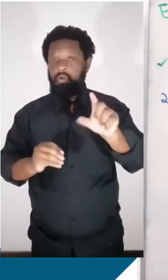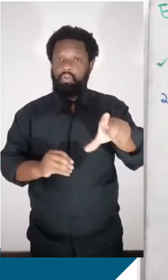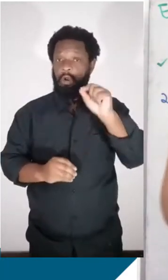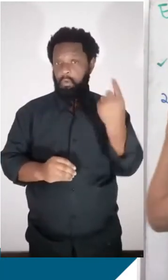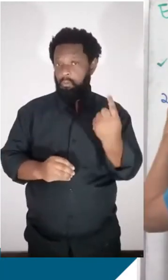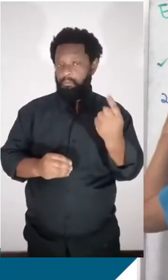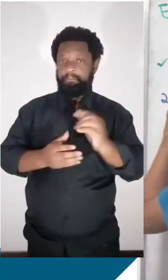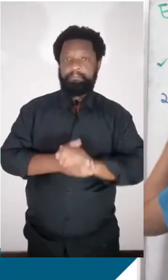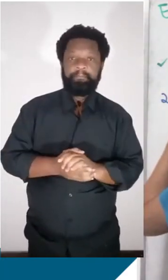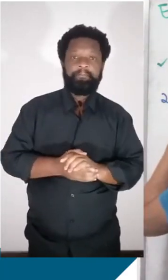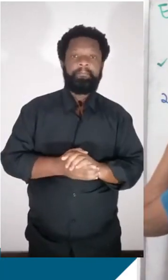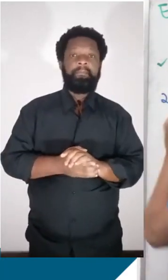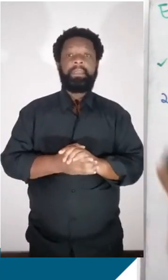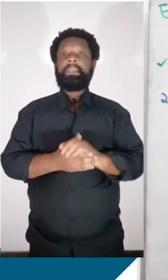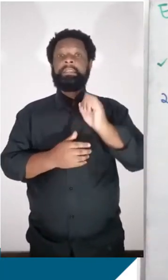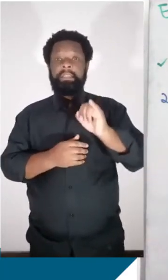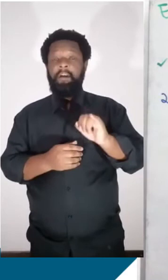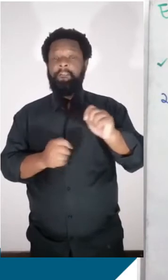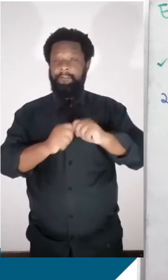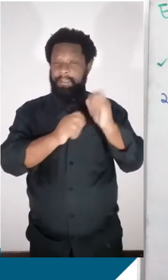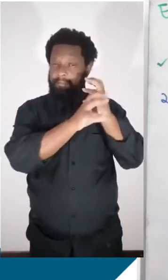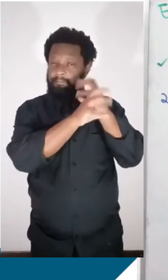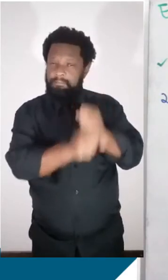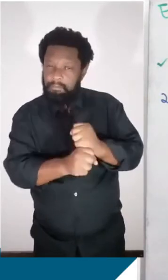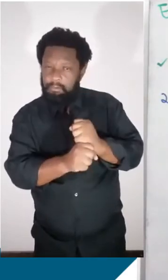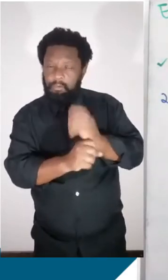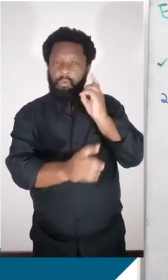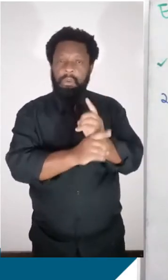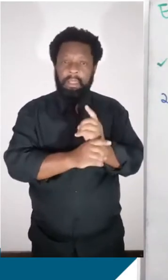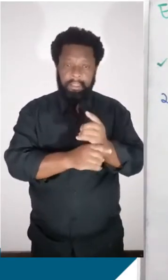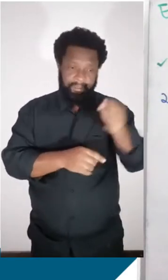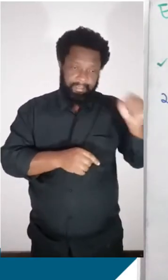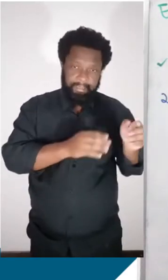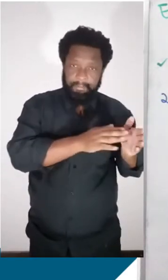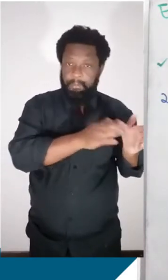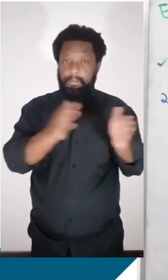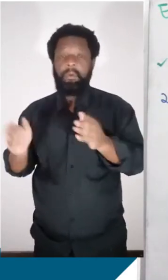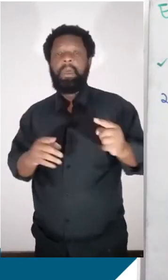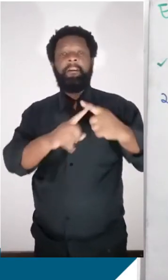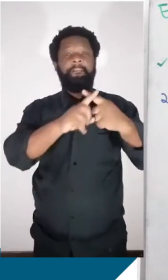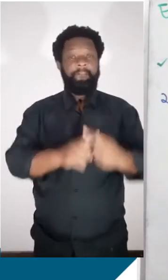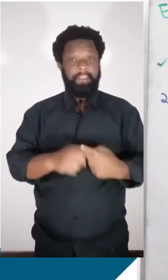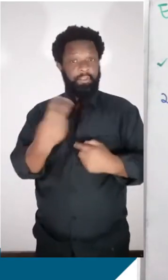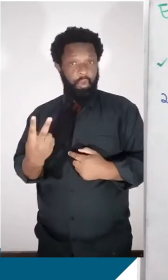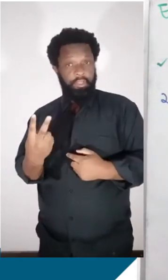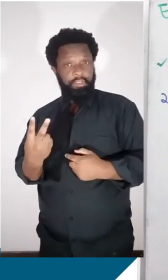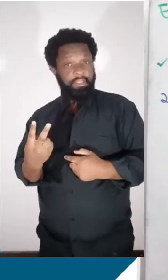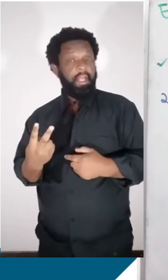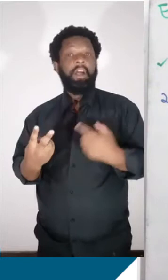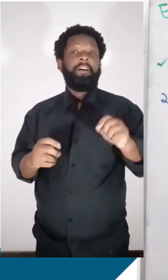E aqui, meu X1. Se eu faço essa conta, eu tô vendo que daqui pra cá, né, tá multiplicando por